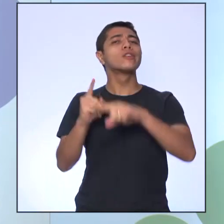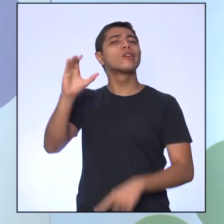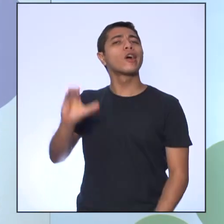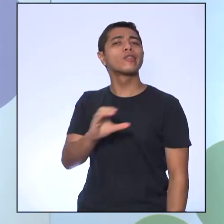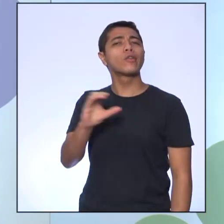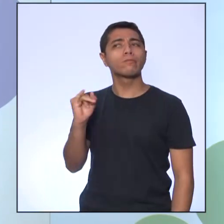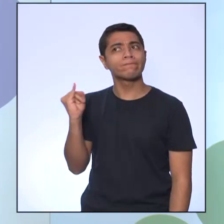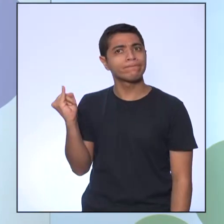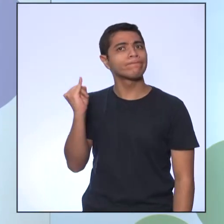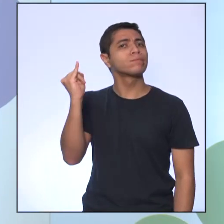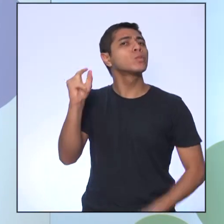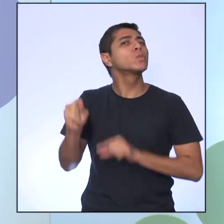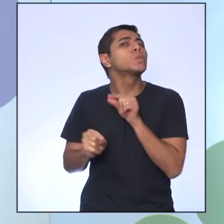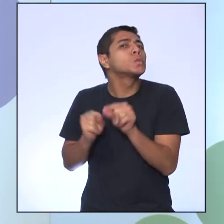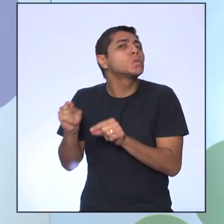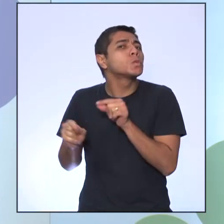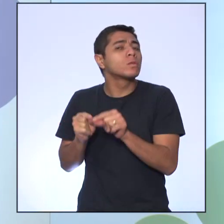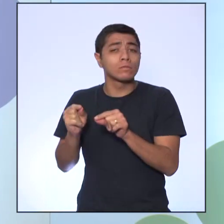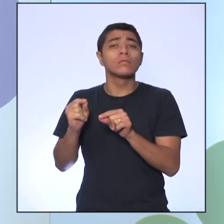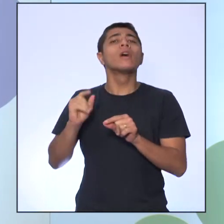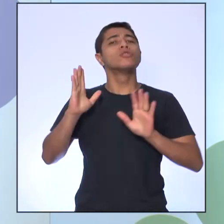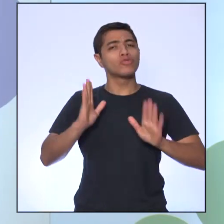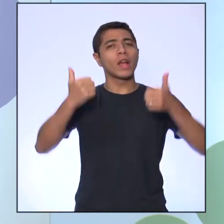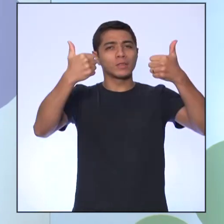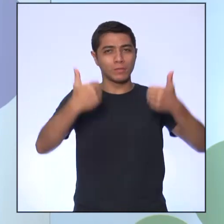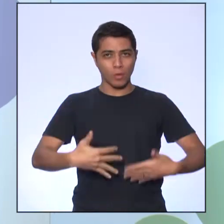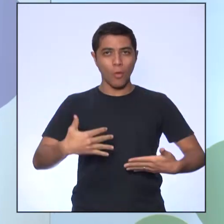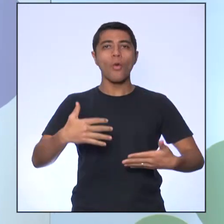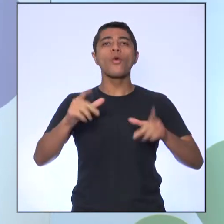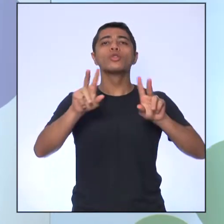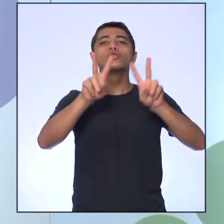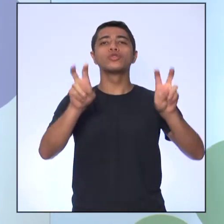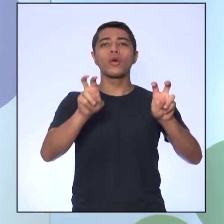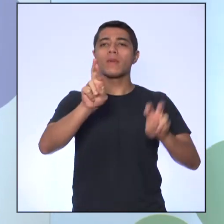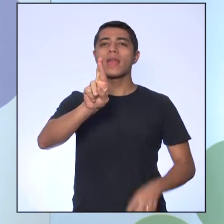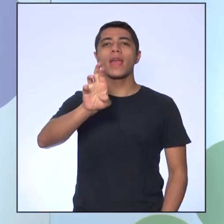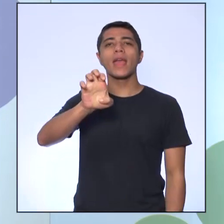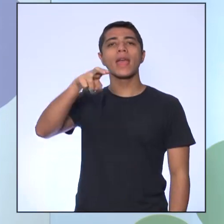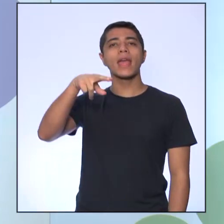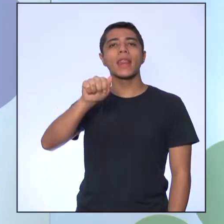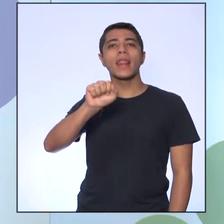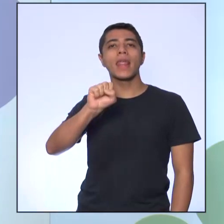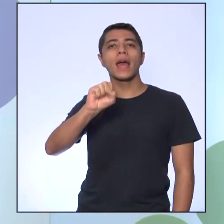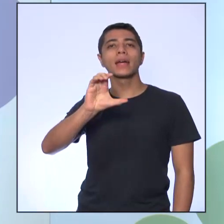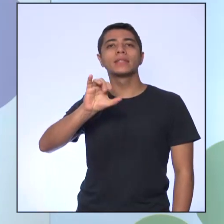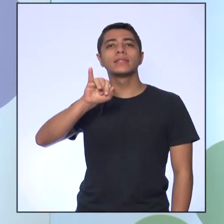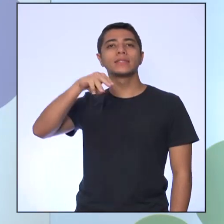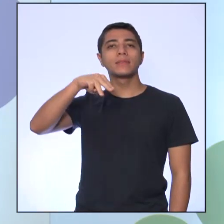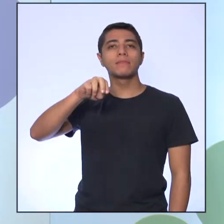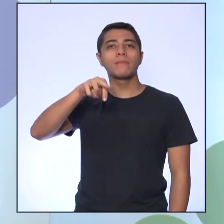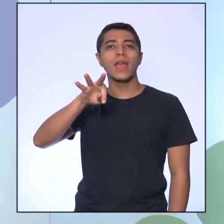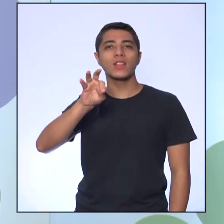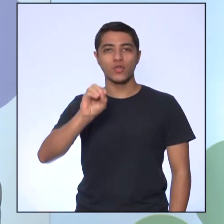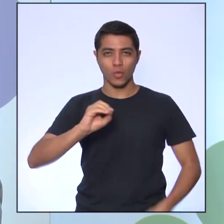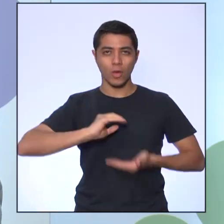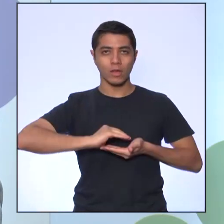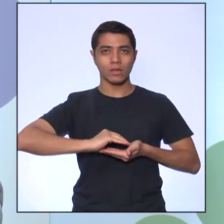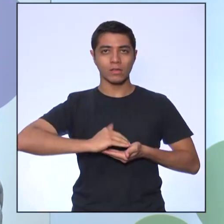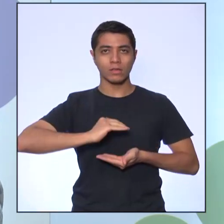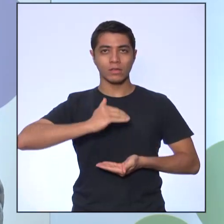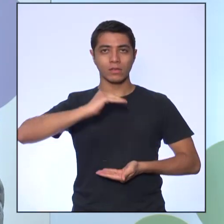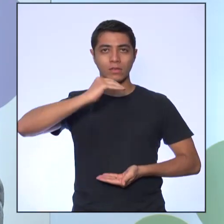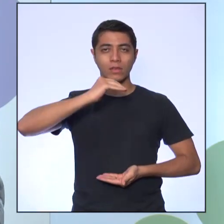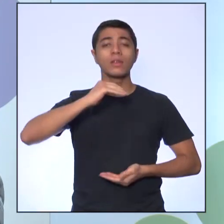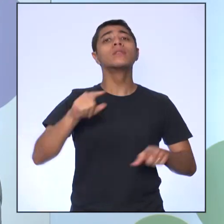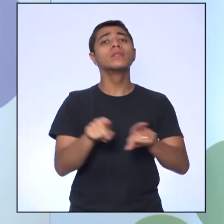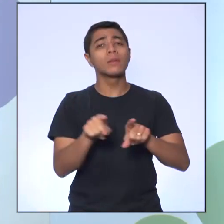Tanto do Renascimento, que a gente estudou na aula passada, como da própria Reforma Protestante, que é o objeto da aula de hoje. Então, na tela